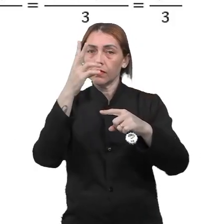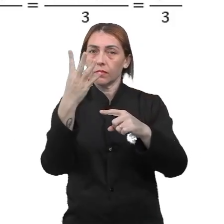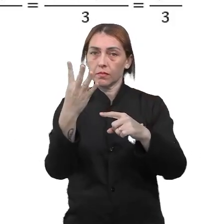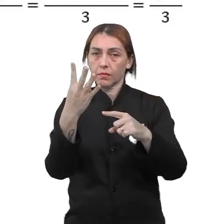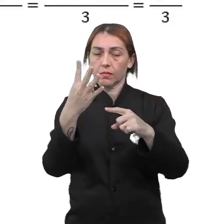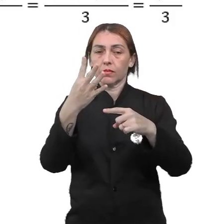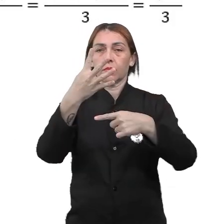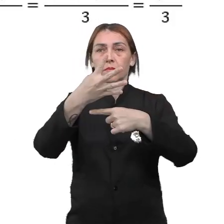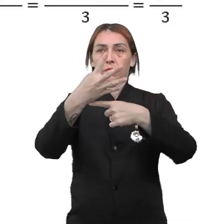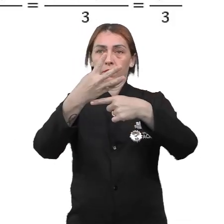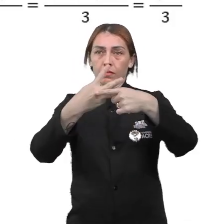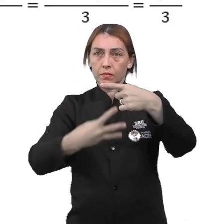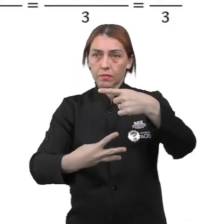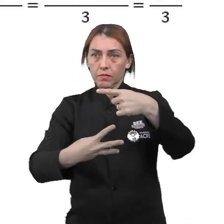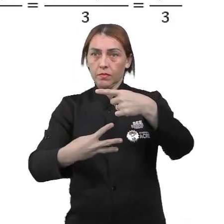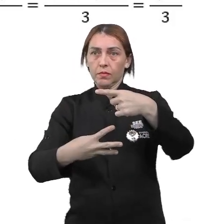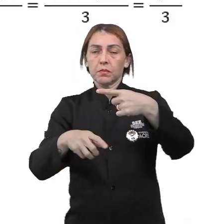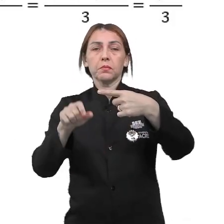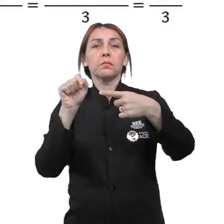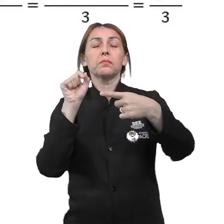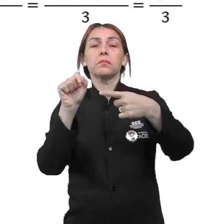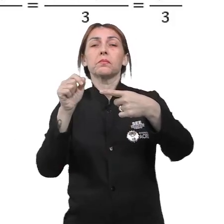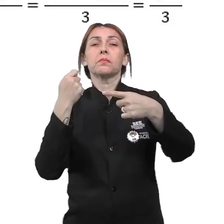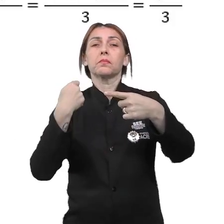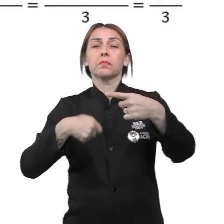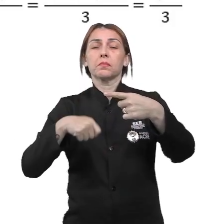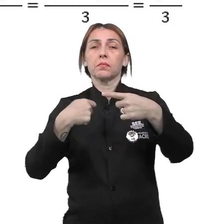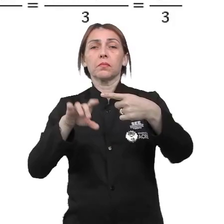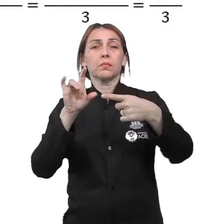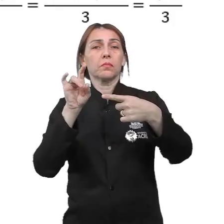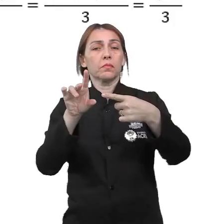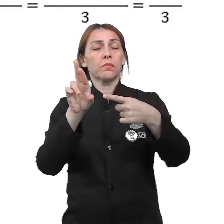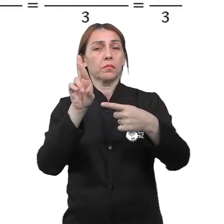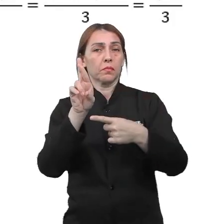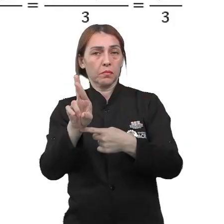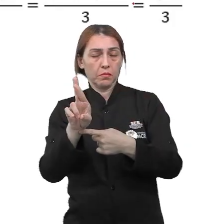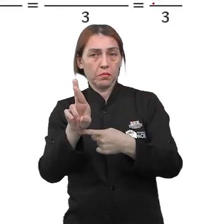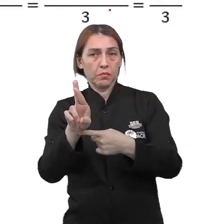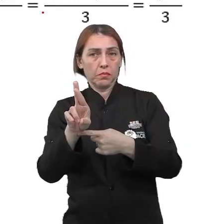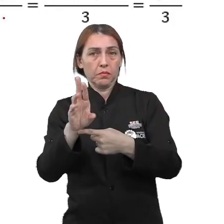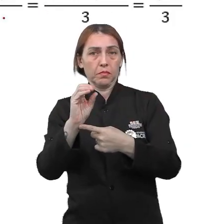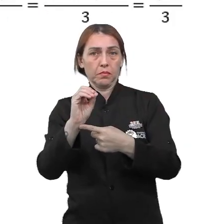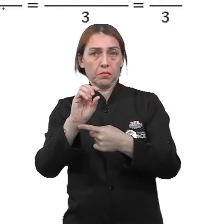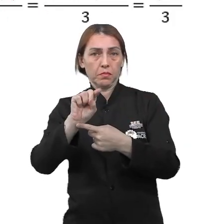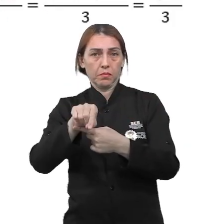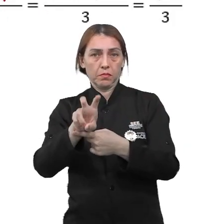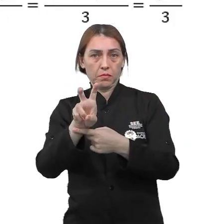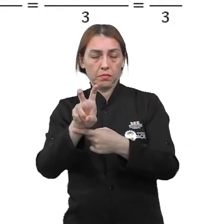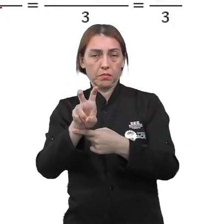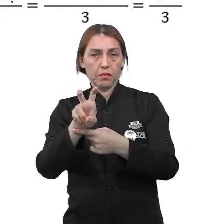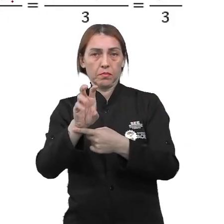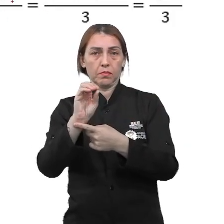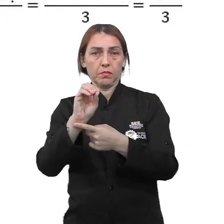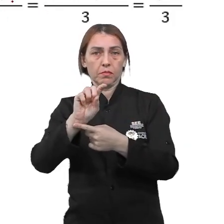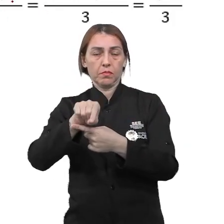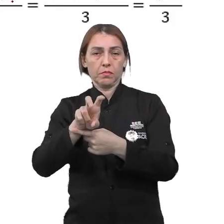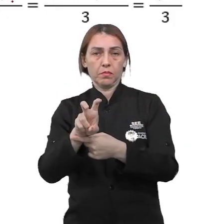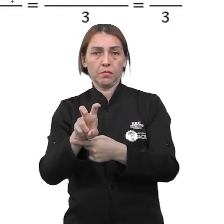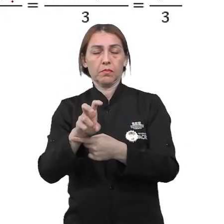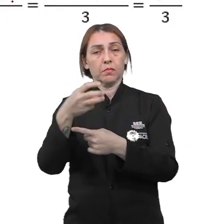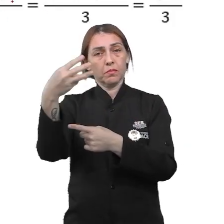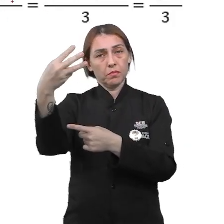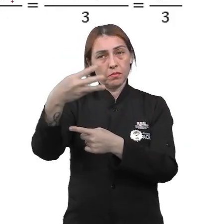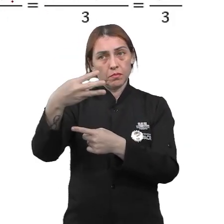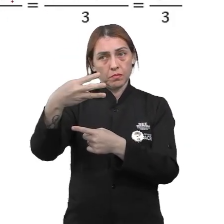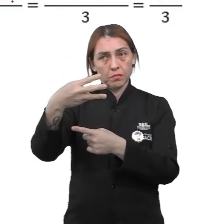de πr ao cubo. O que eu preciso de informação? Somente o raio. E o raio estabelecido é 0,5. Então, 0,5 ao